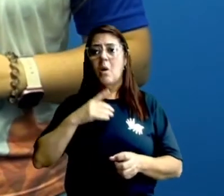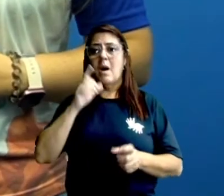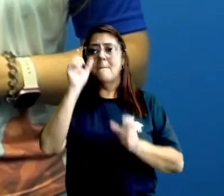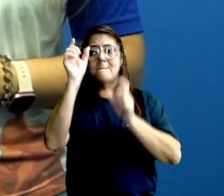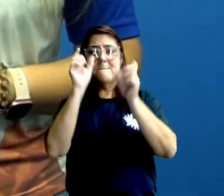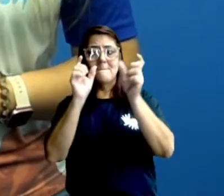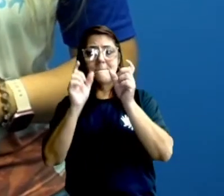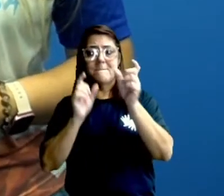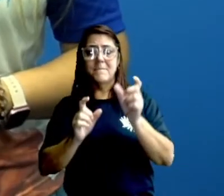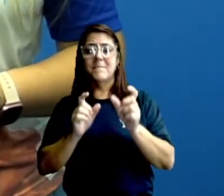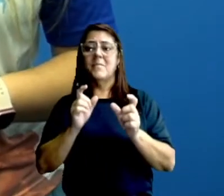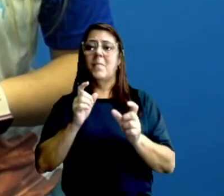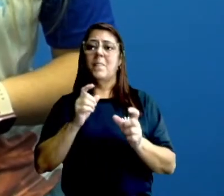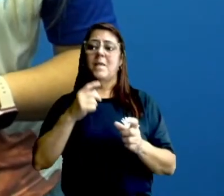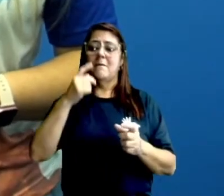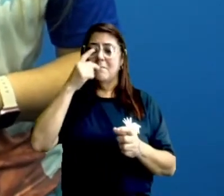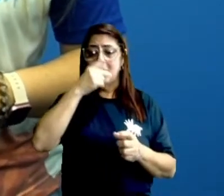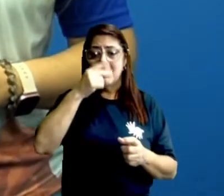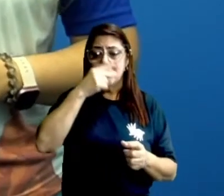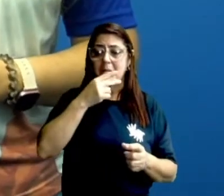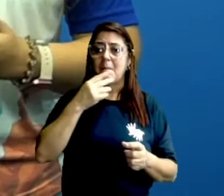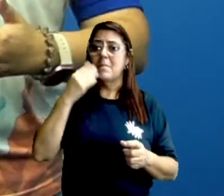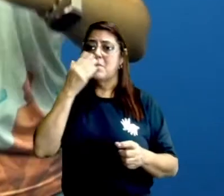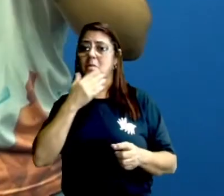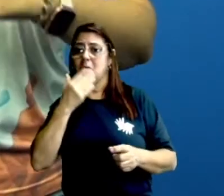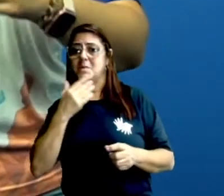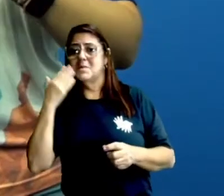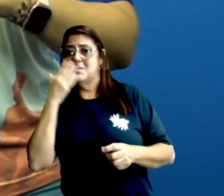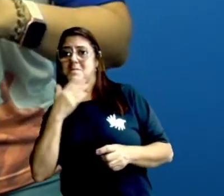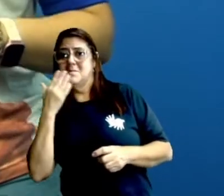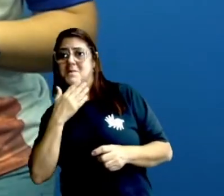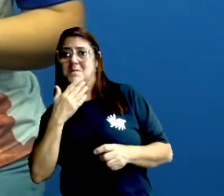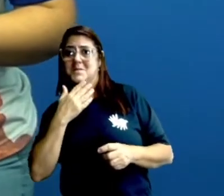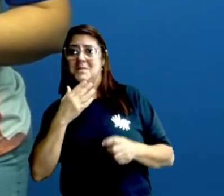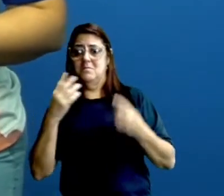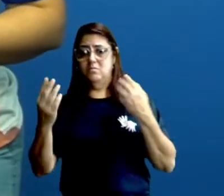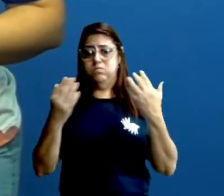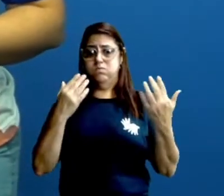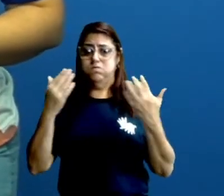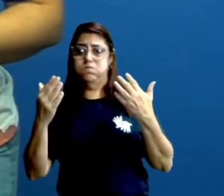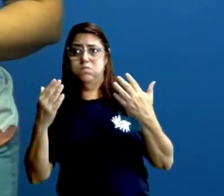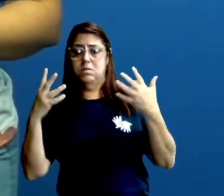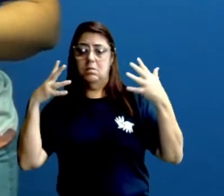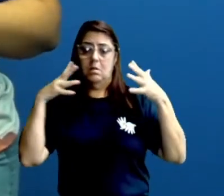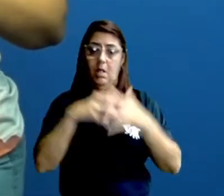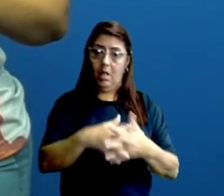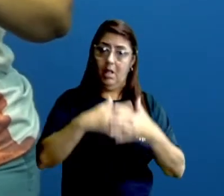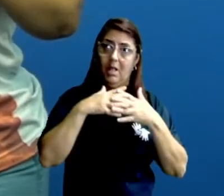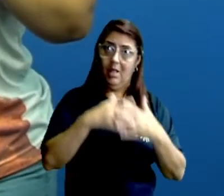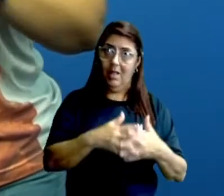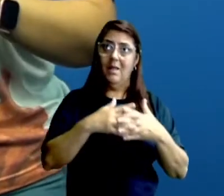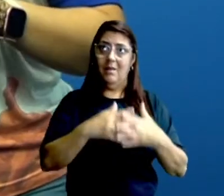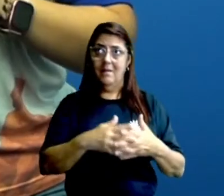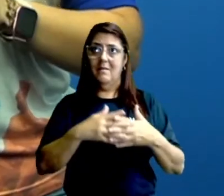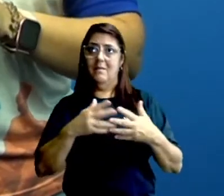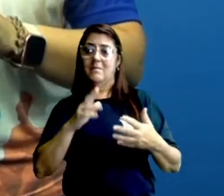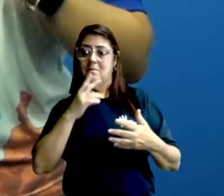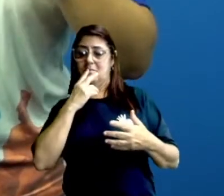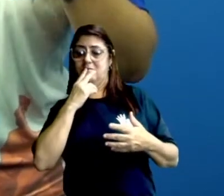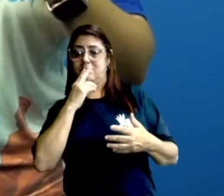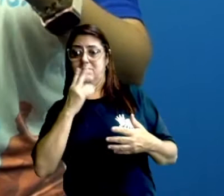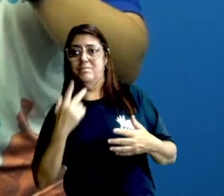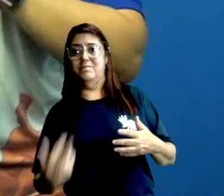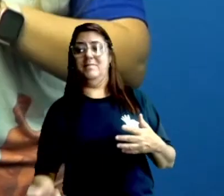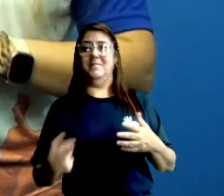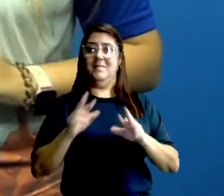vezes a palavra doce, doce, doce. Para quê? Para que eu possa me confundir, para que eu possa travar a